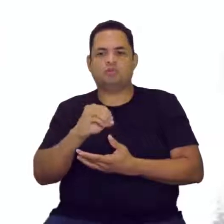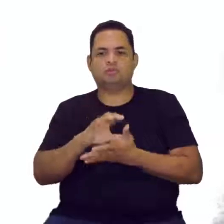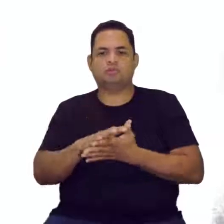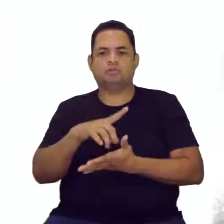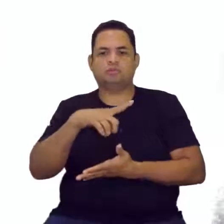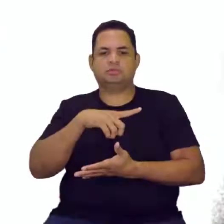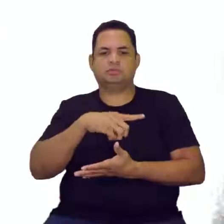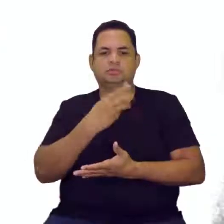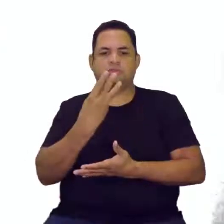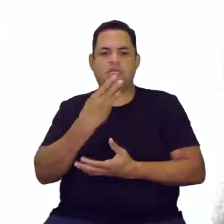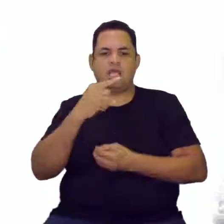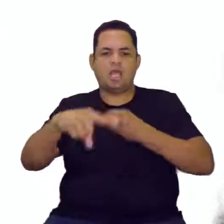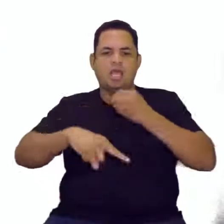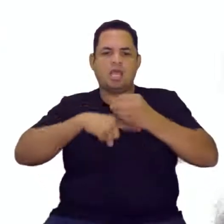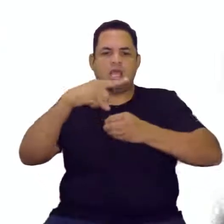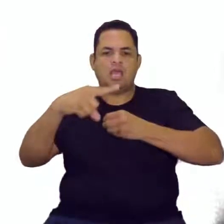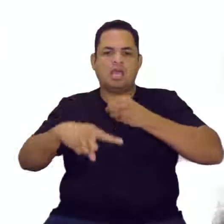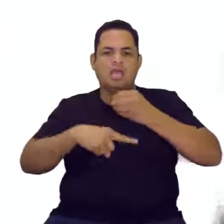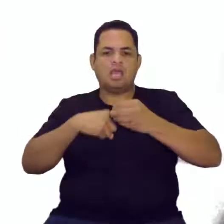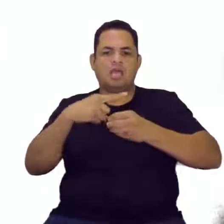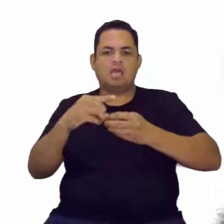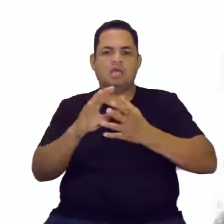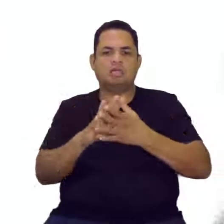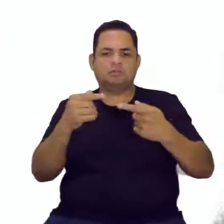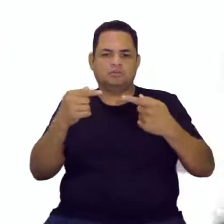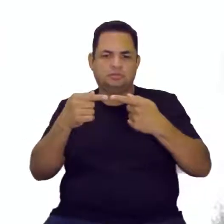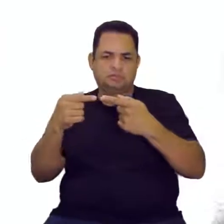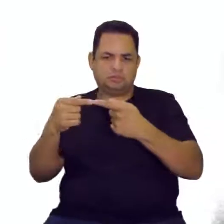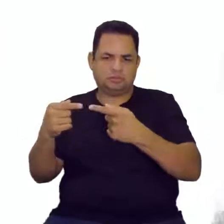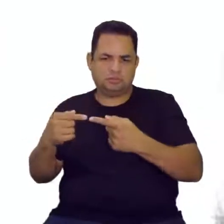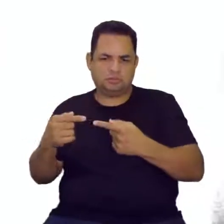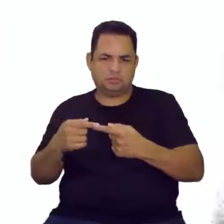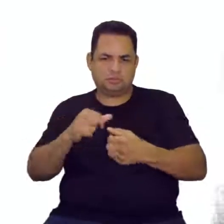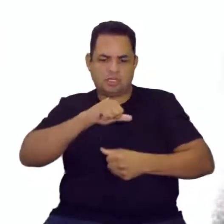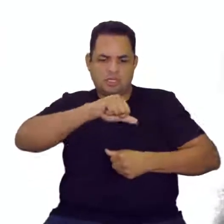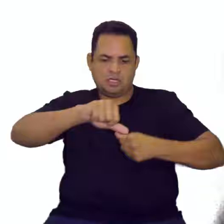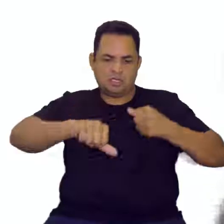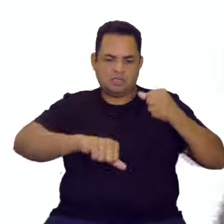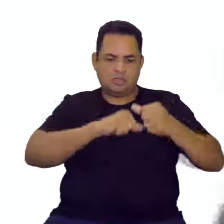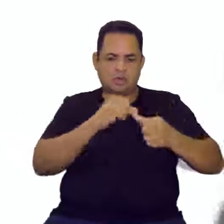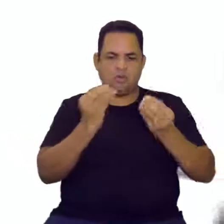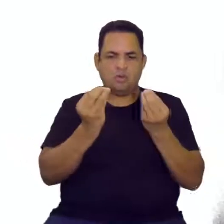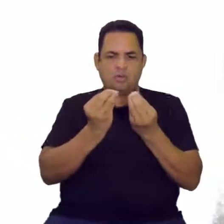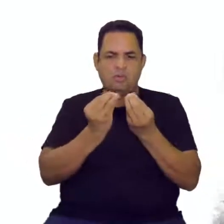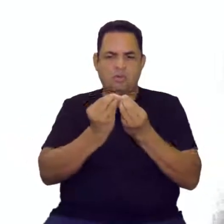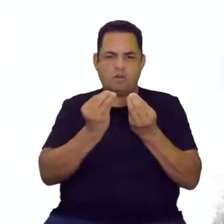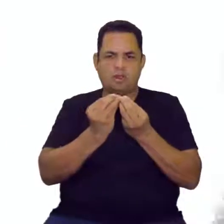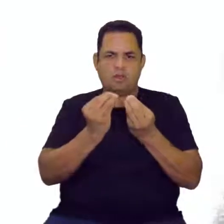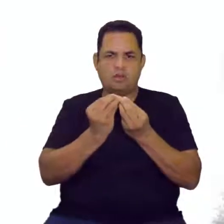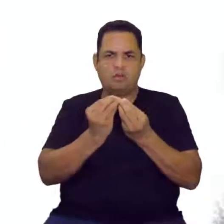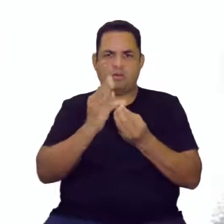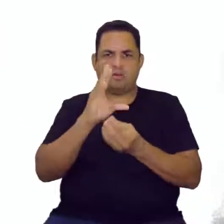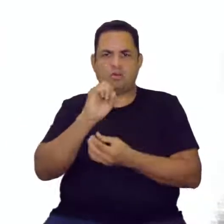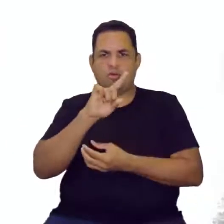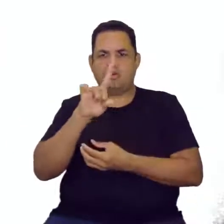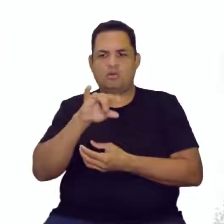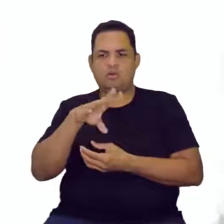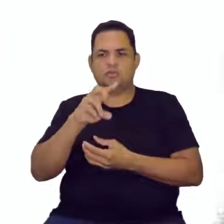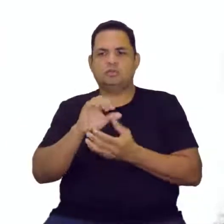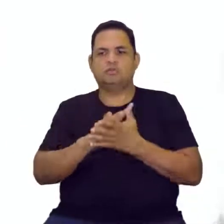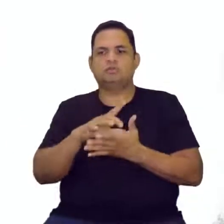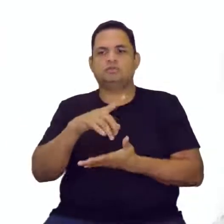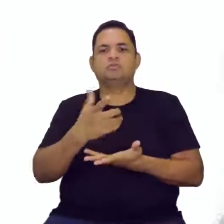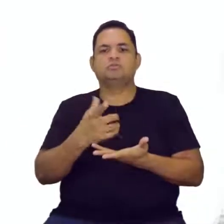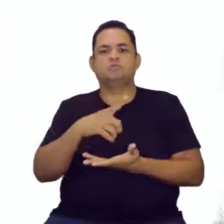ligam e formam uma molécula de ozônio. A nossa camada de ozônio, ela é rica